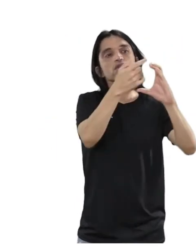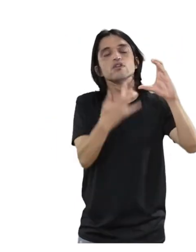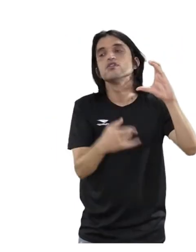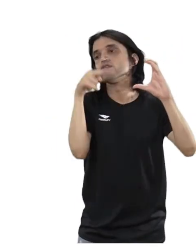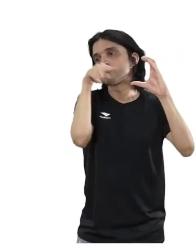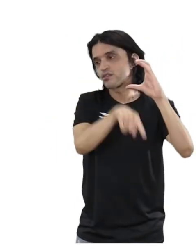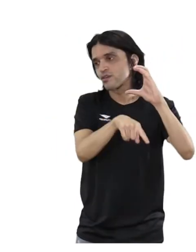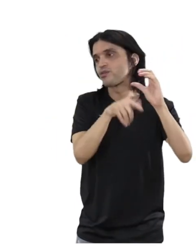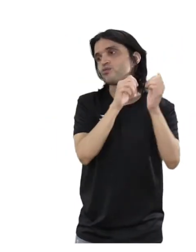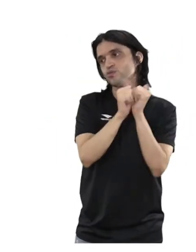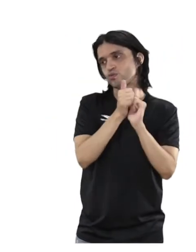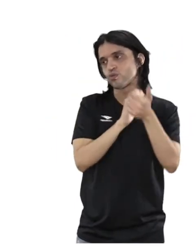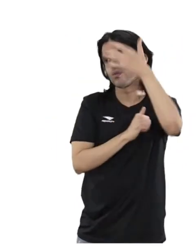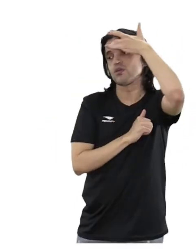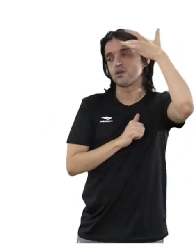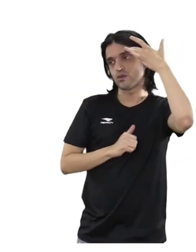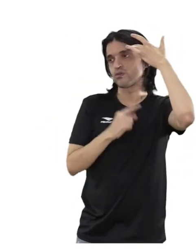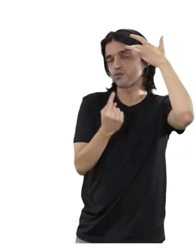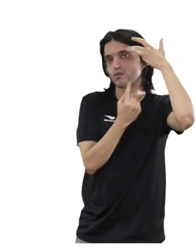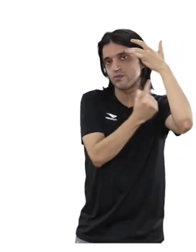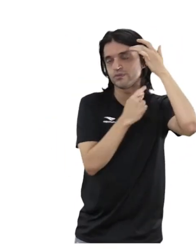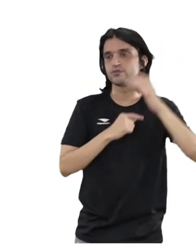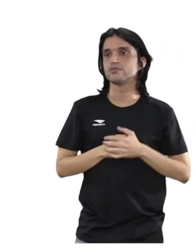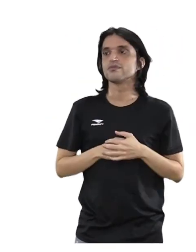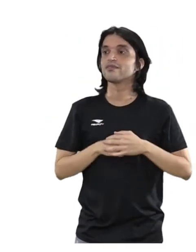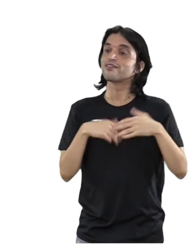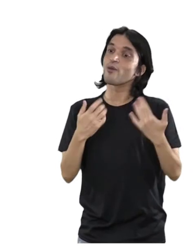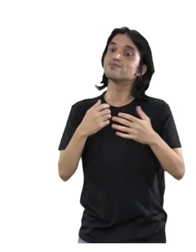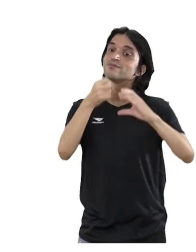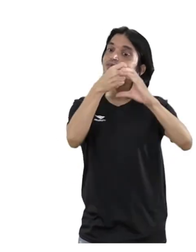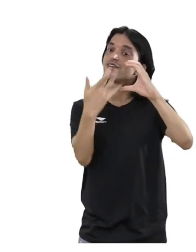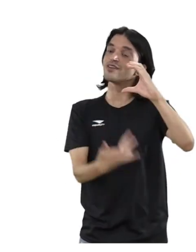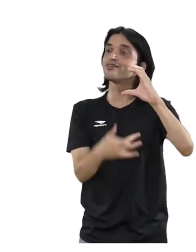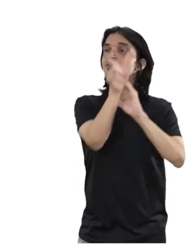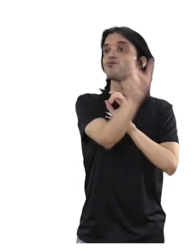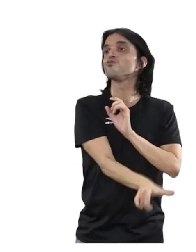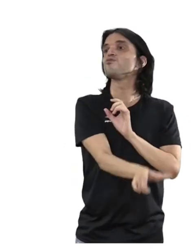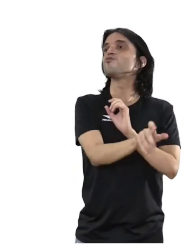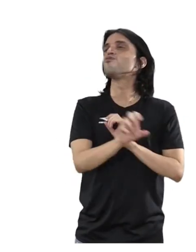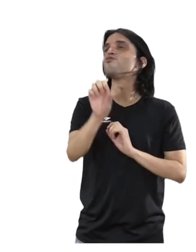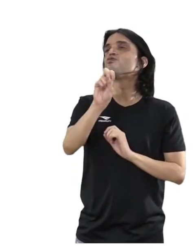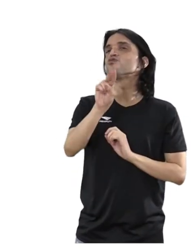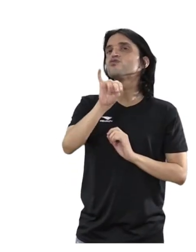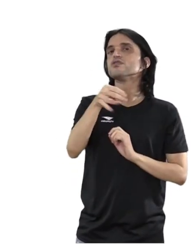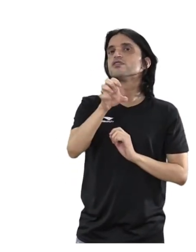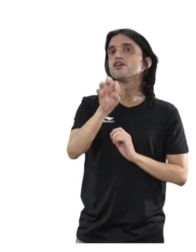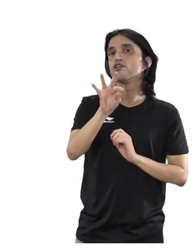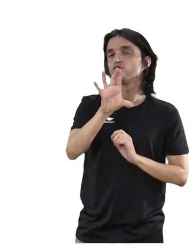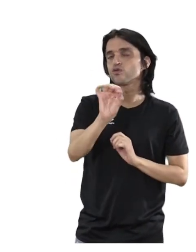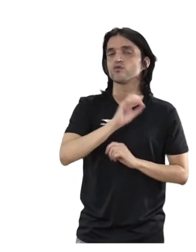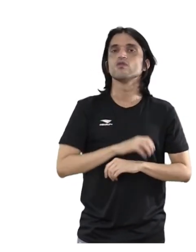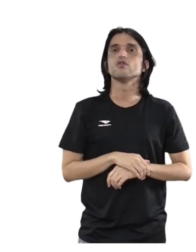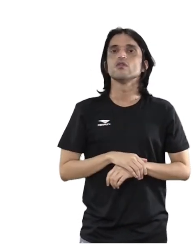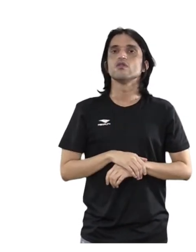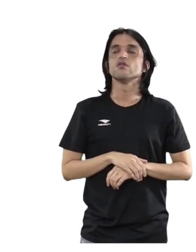característica do sujeito. Tá? Vamos ver agora o predicativo do objeto? Direto, no caso, que